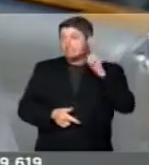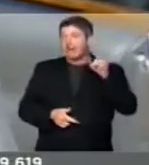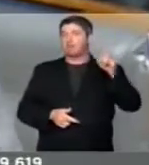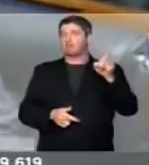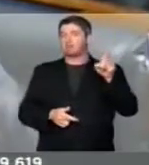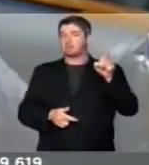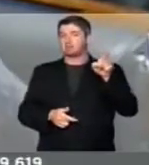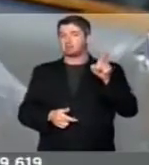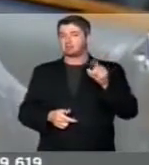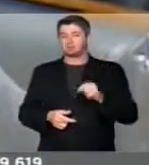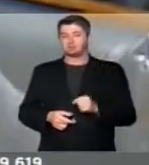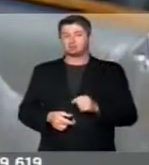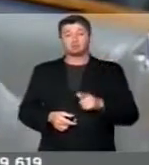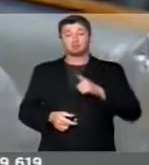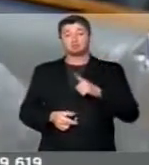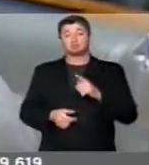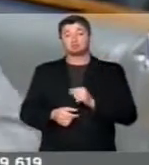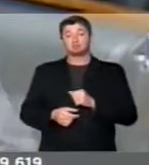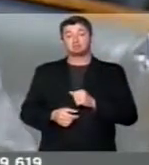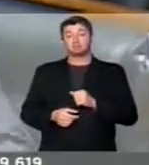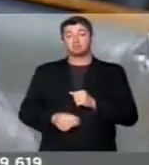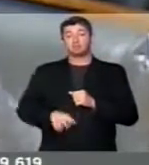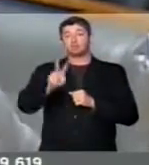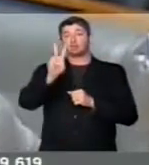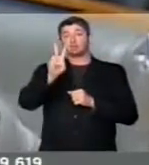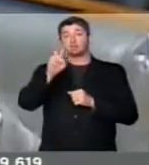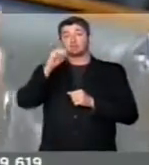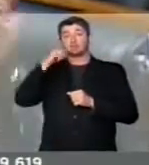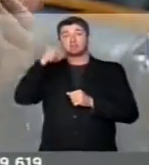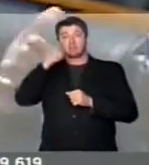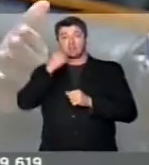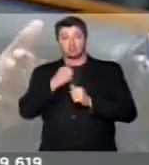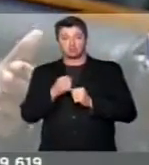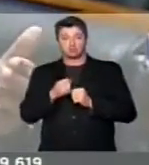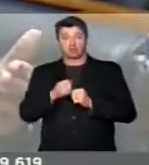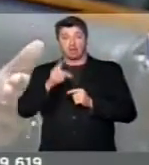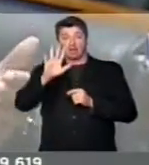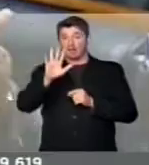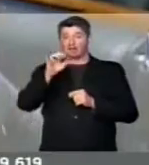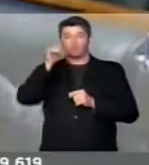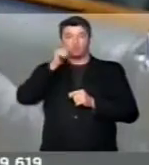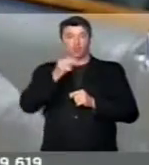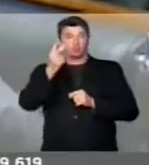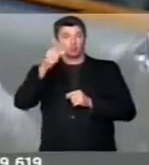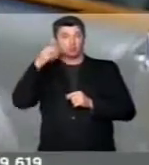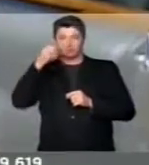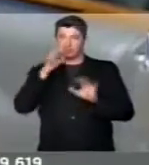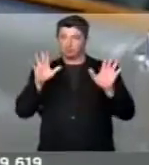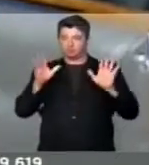bem, lá havia apenas dois senadores, ou melhor dizendo, duas senadoras.